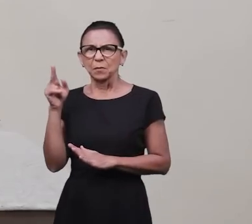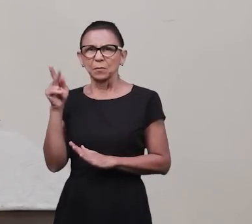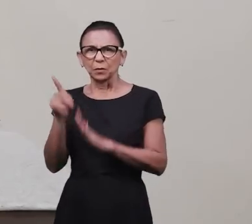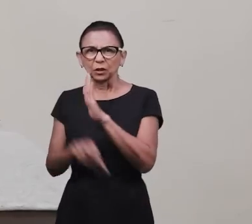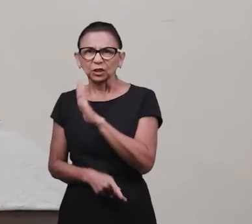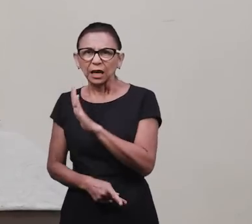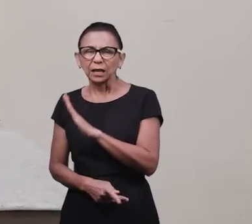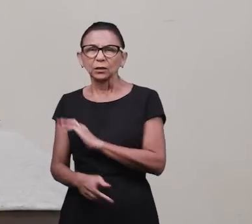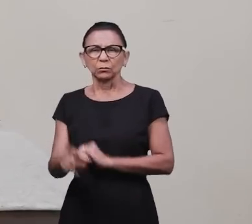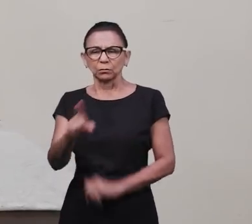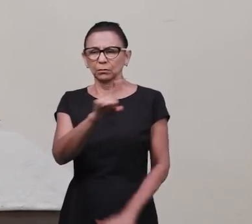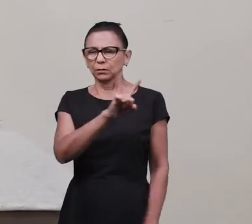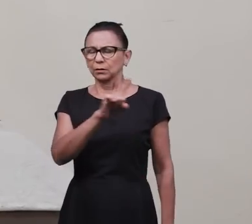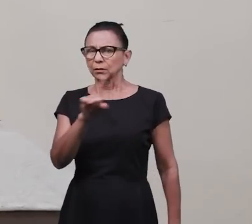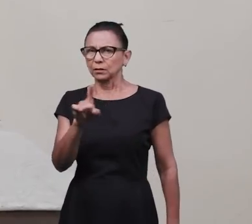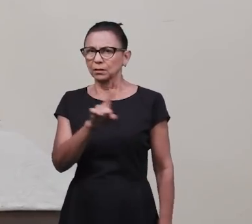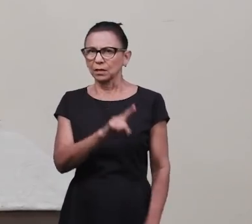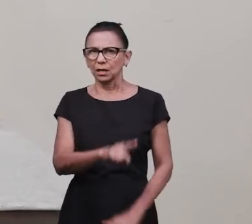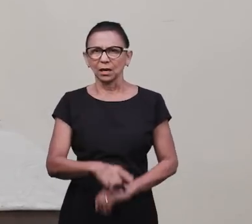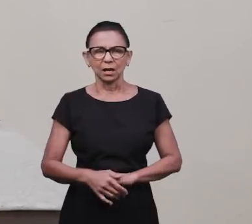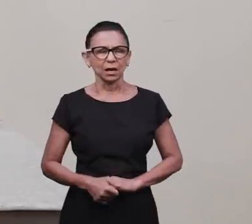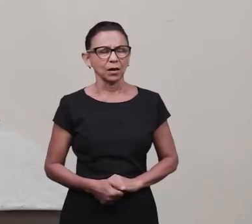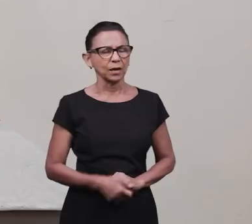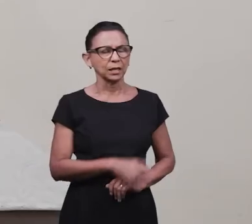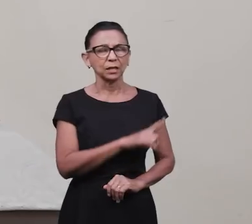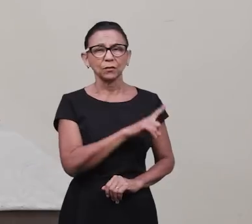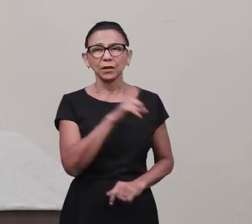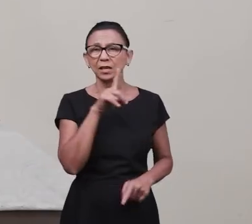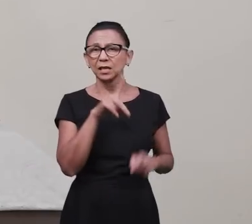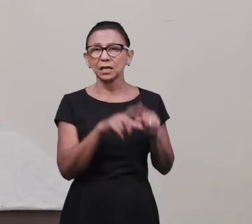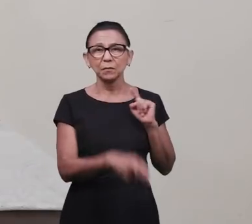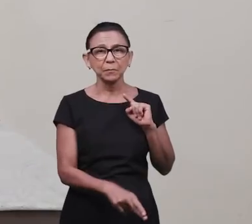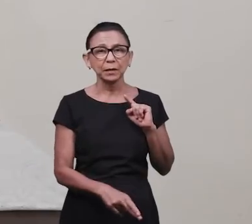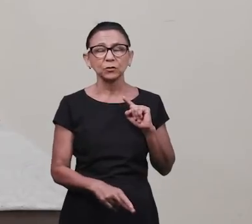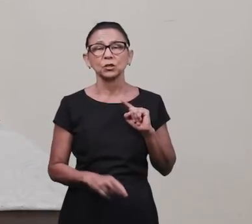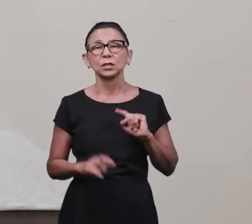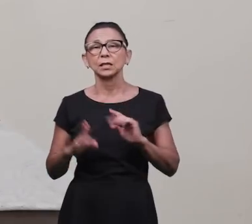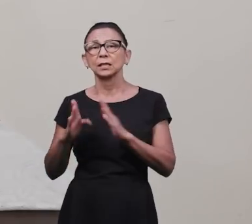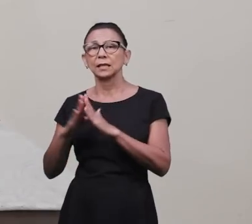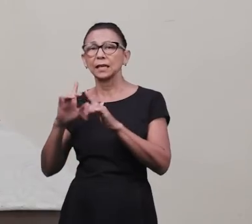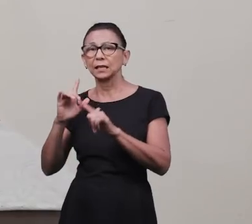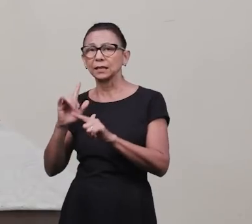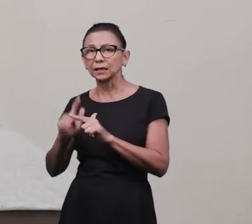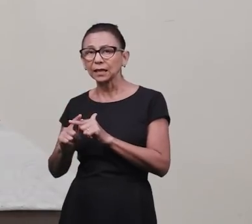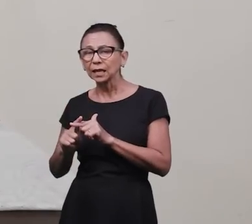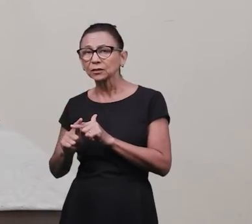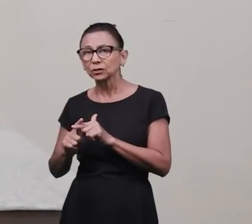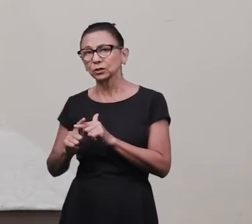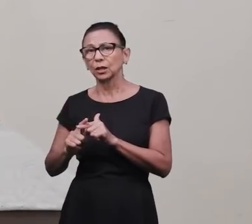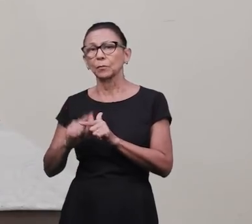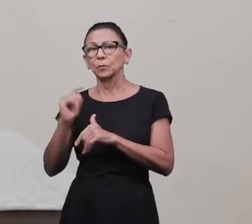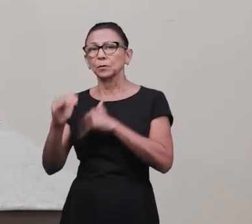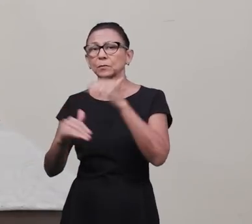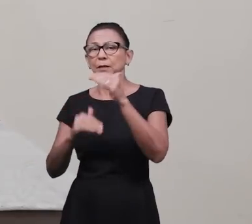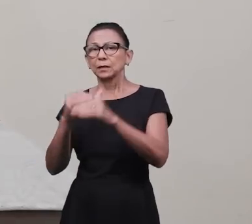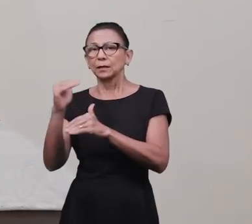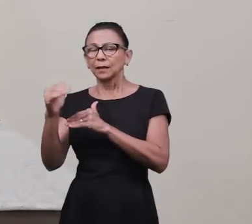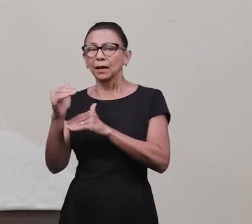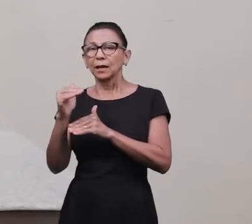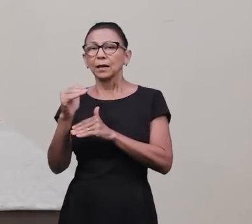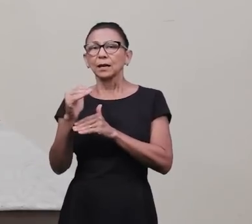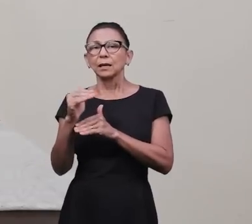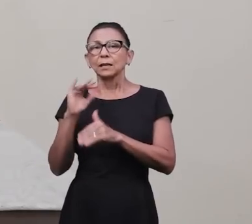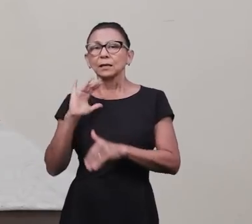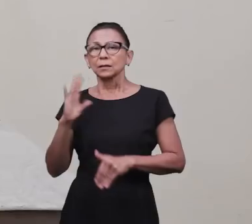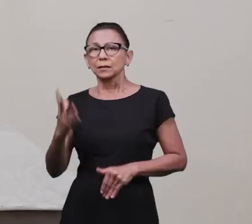Ele não vai impedir que a igreja ela possa gerar filhos. Porque a igreja ela tem essa missão, gerar filhos para o reino. Ela